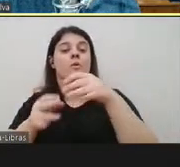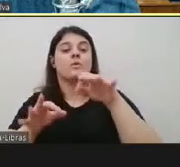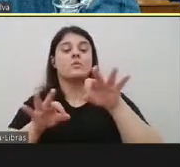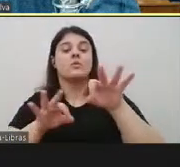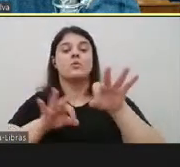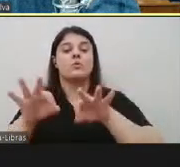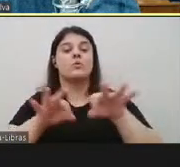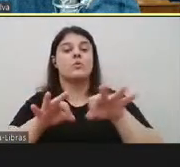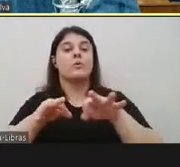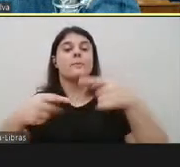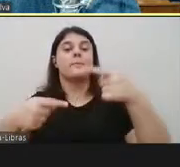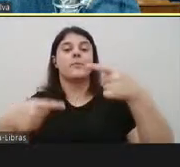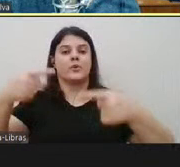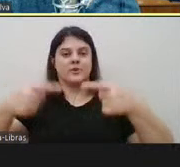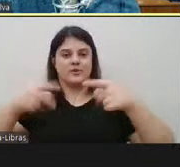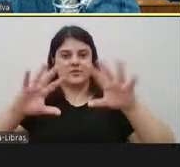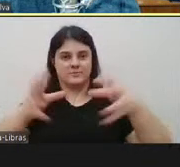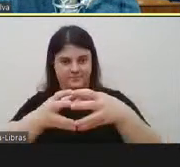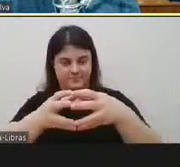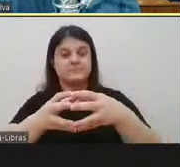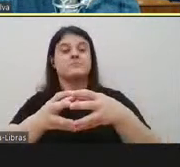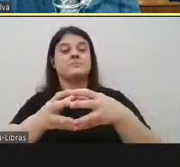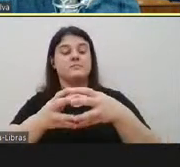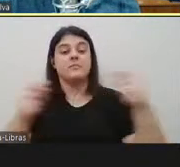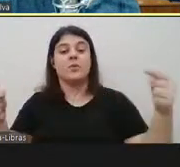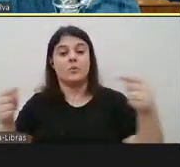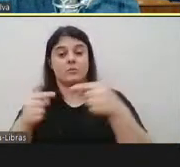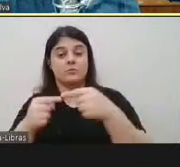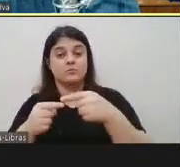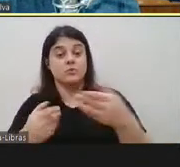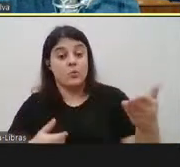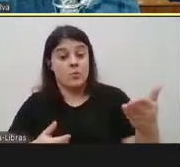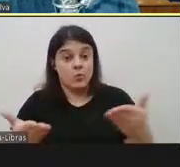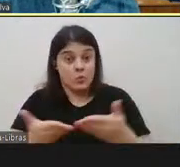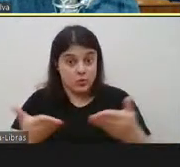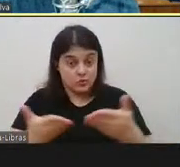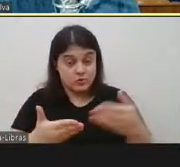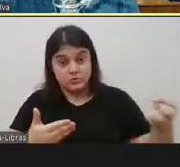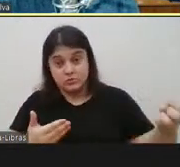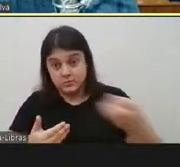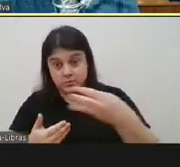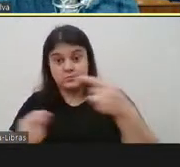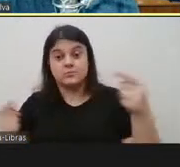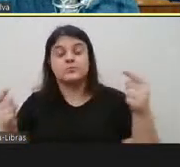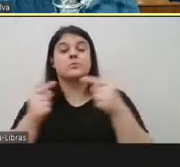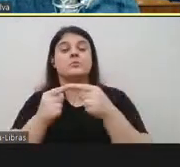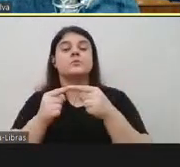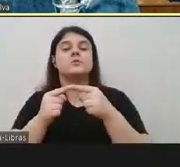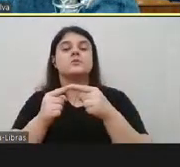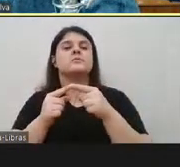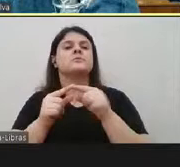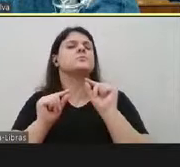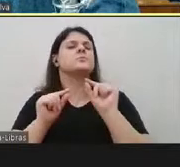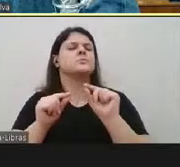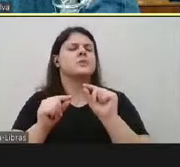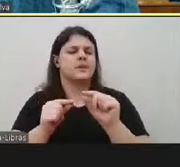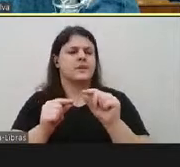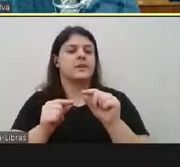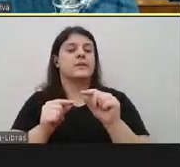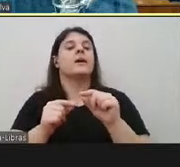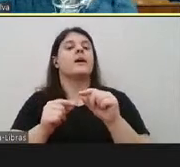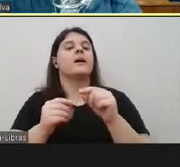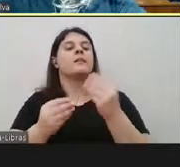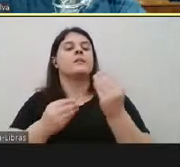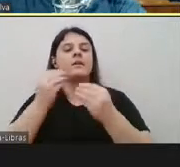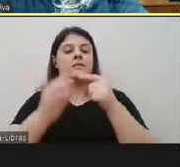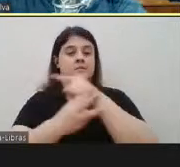de organização política e o estado como moderno como forma de organização política ele oi pra mim